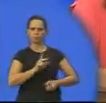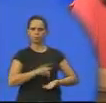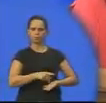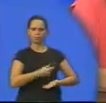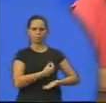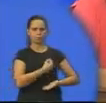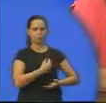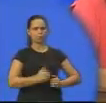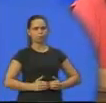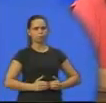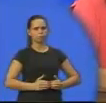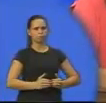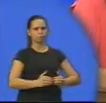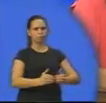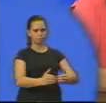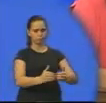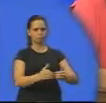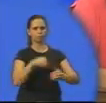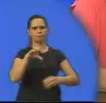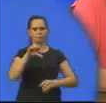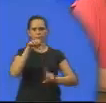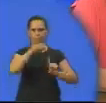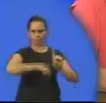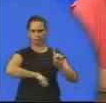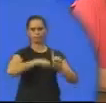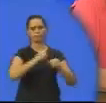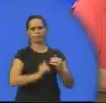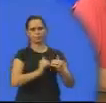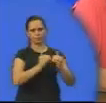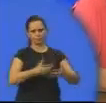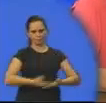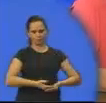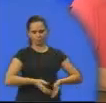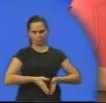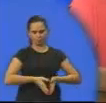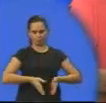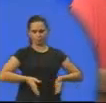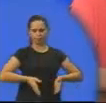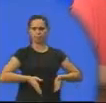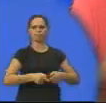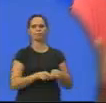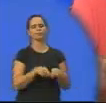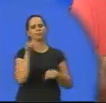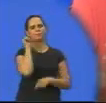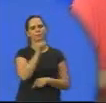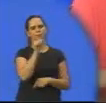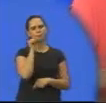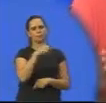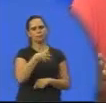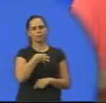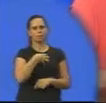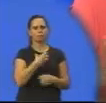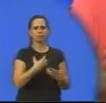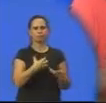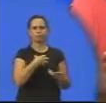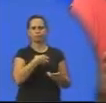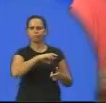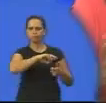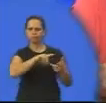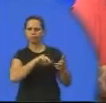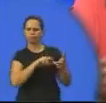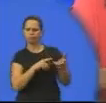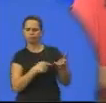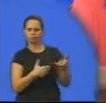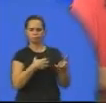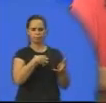vai acontecer nos 9 meses do desenvolvimento do bebê. A mulher tem alguns sintomas, alguns sinais